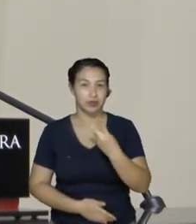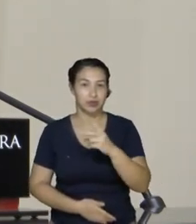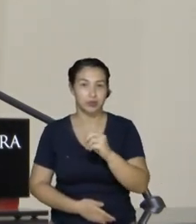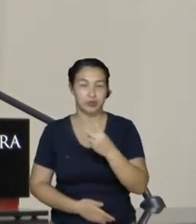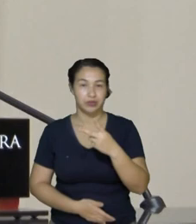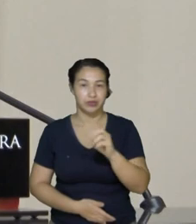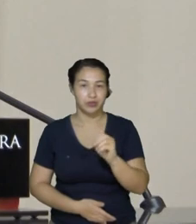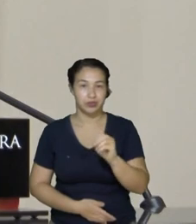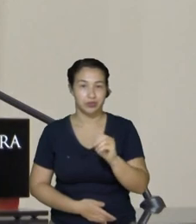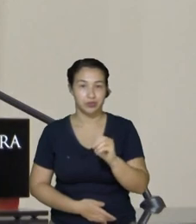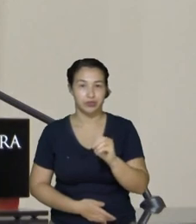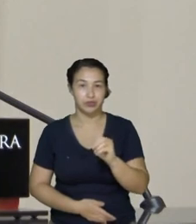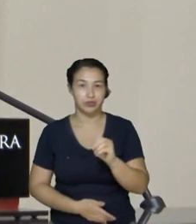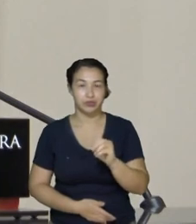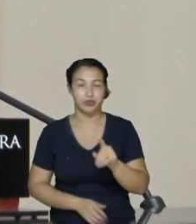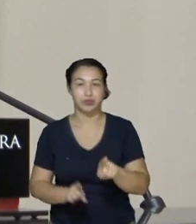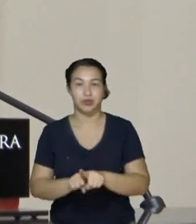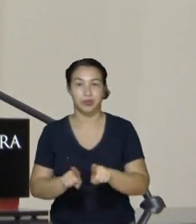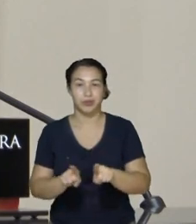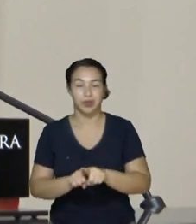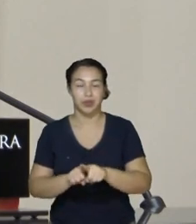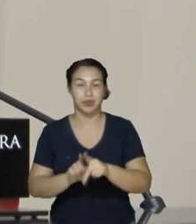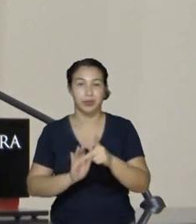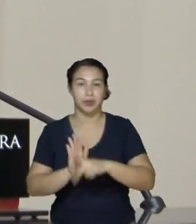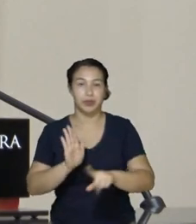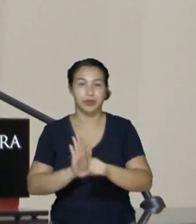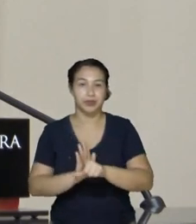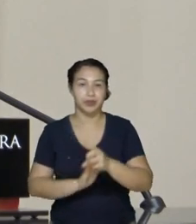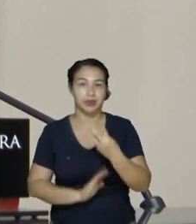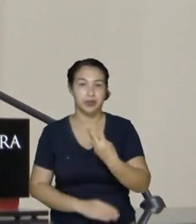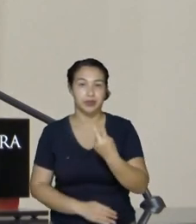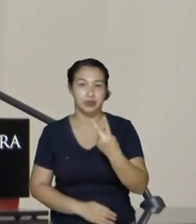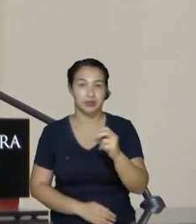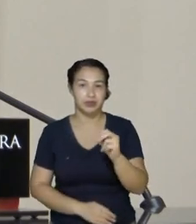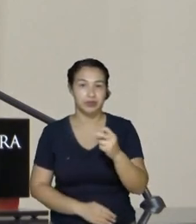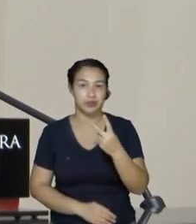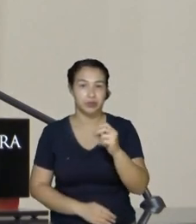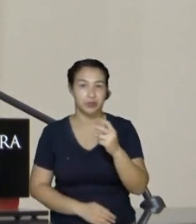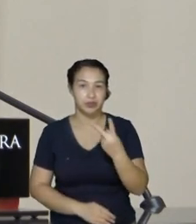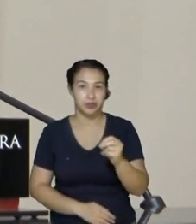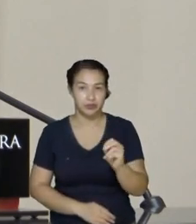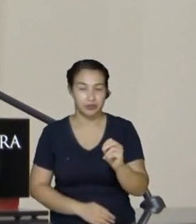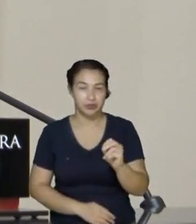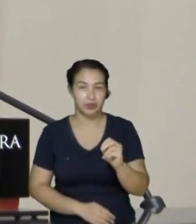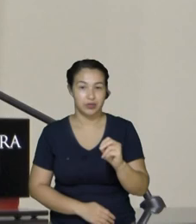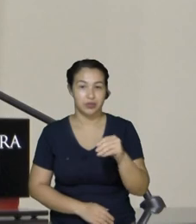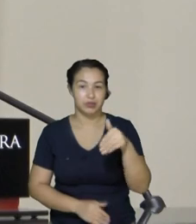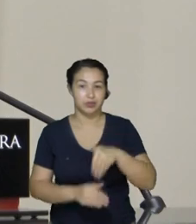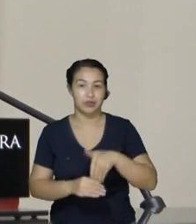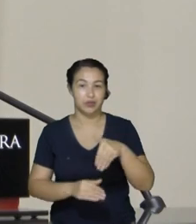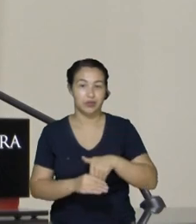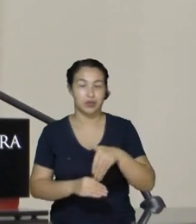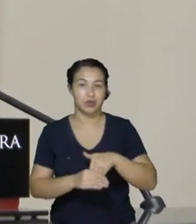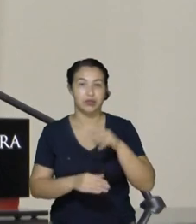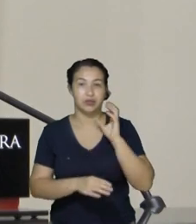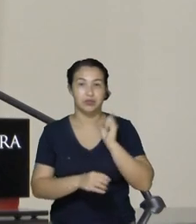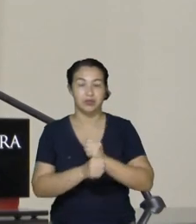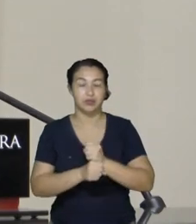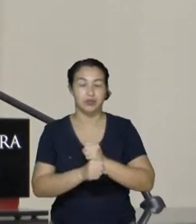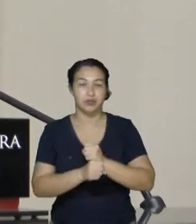593/2020, aposto ao projeto de lei número 320/2020, com a seguinte votação: